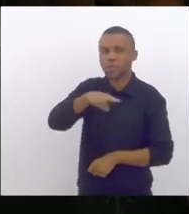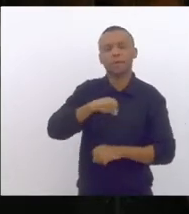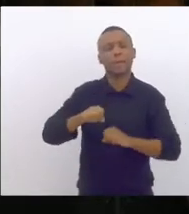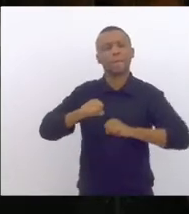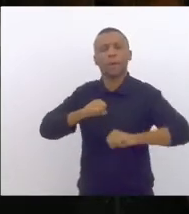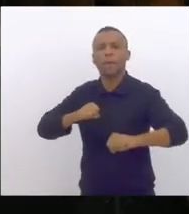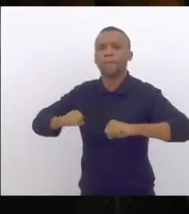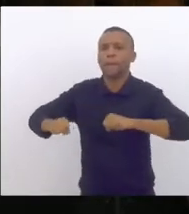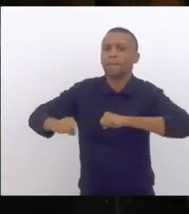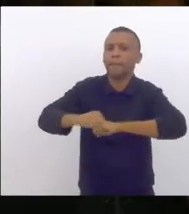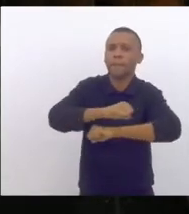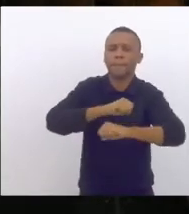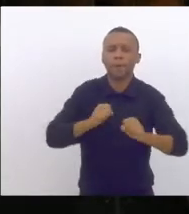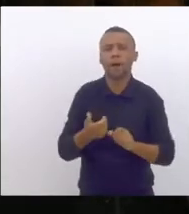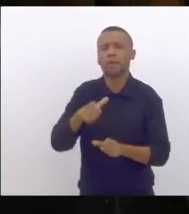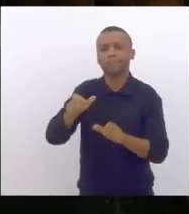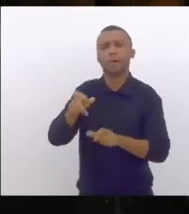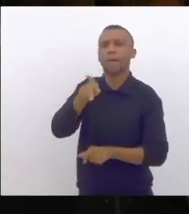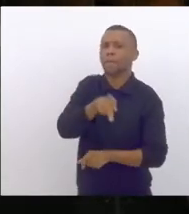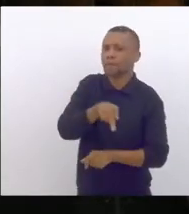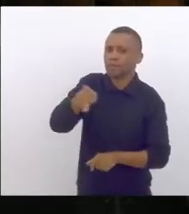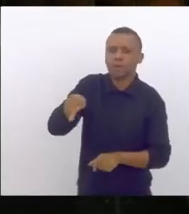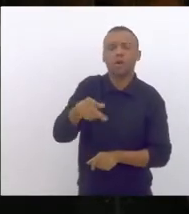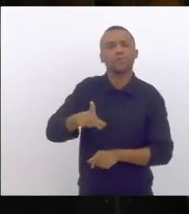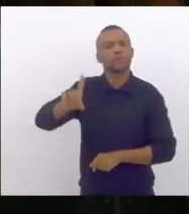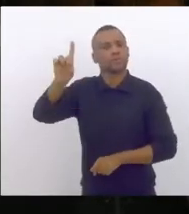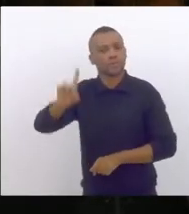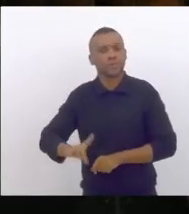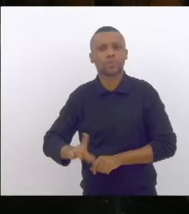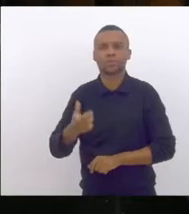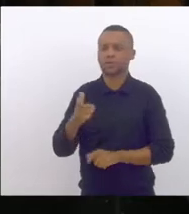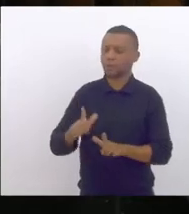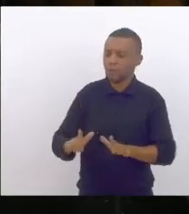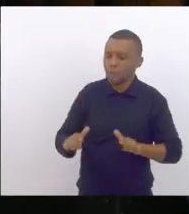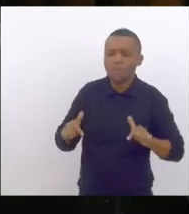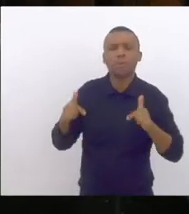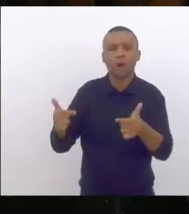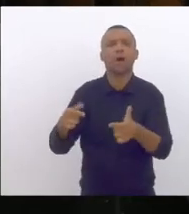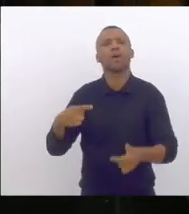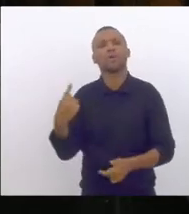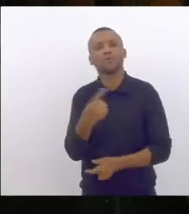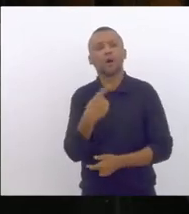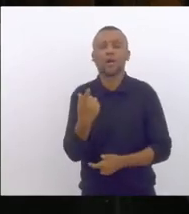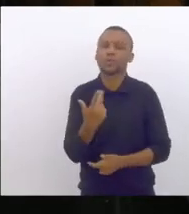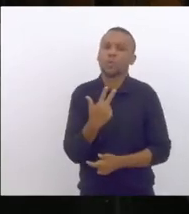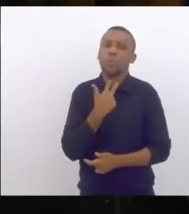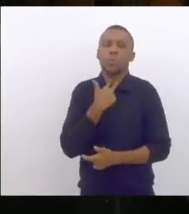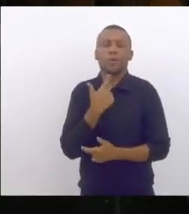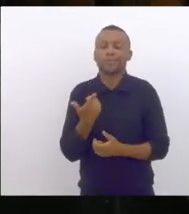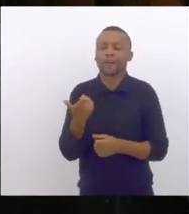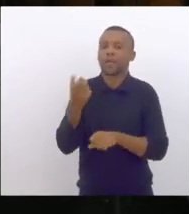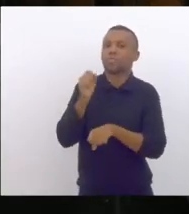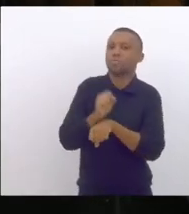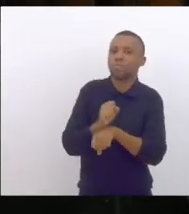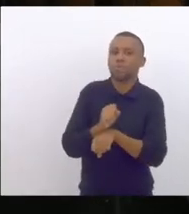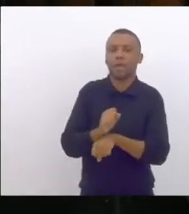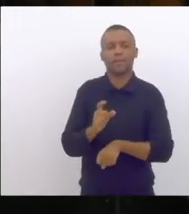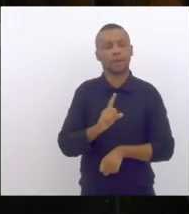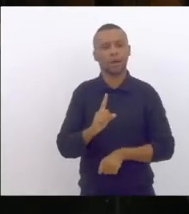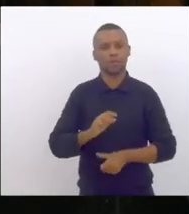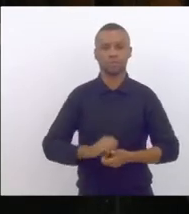para isso os educadores os professores e diretores e a gente não vai ficar por aqui